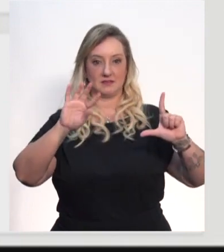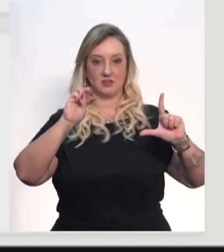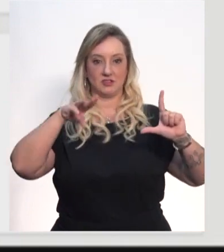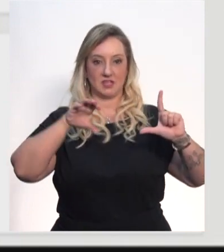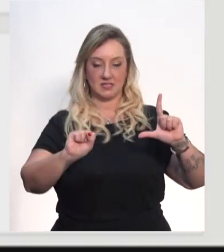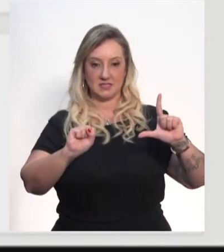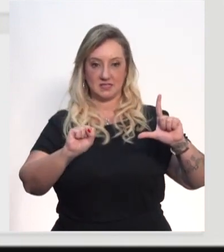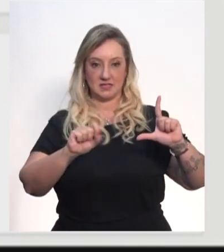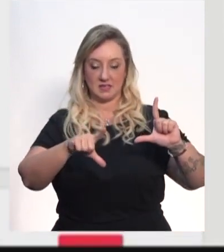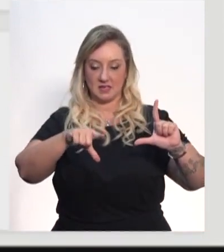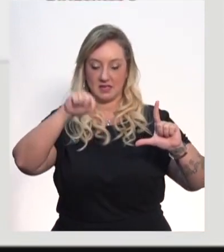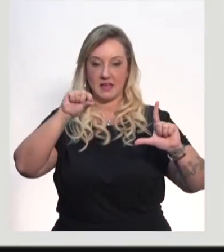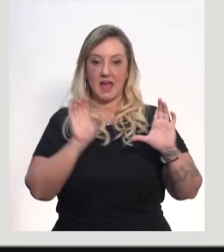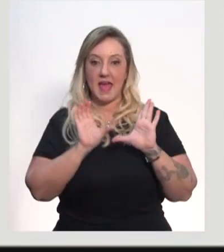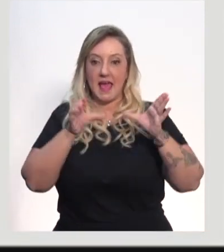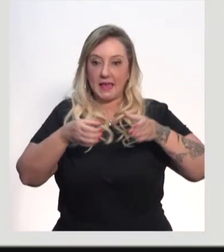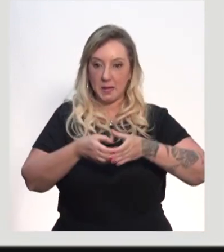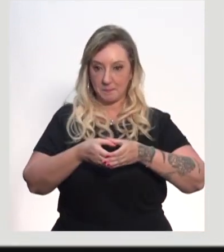câmera.